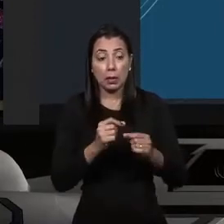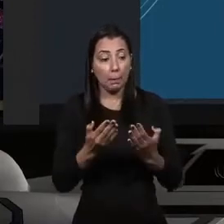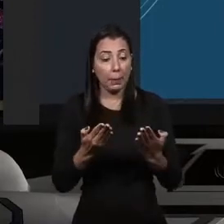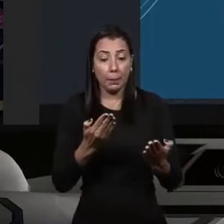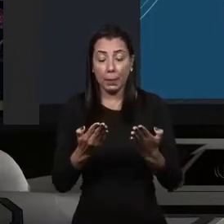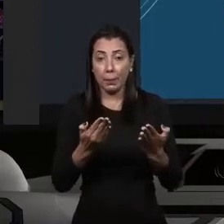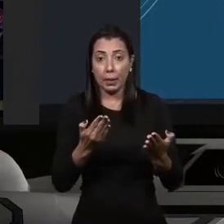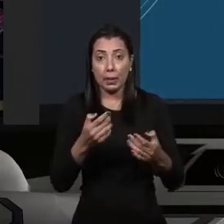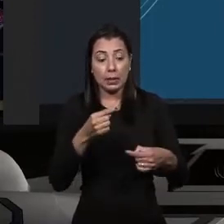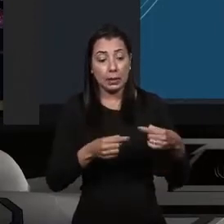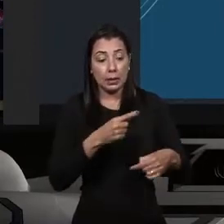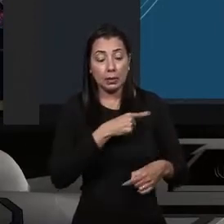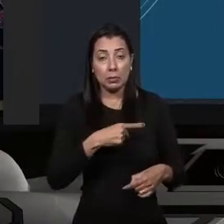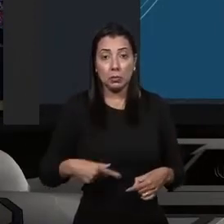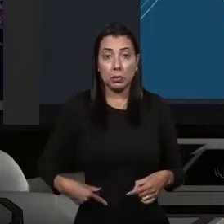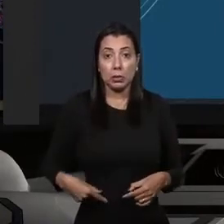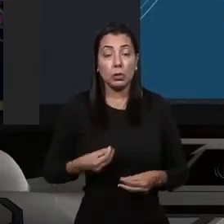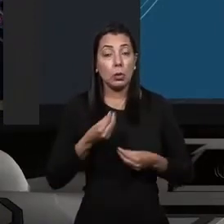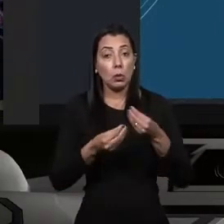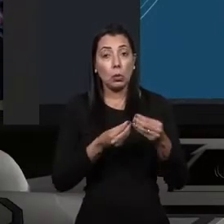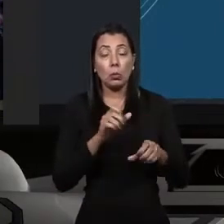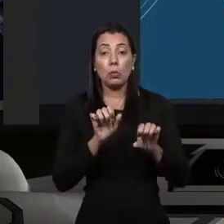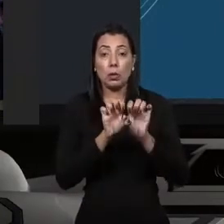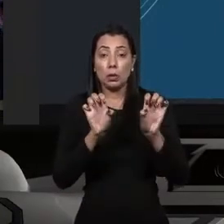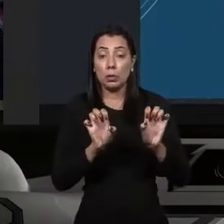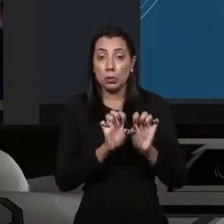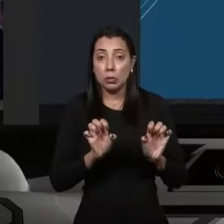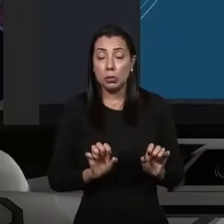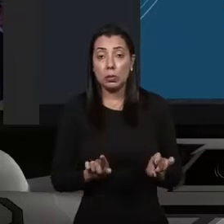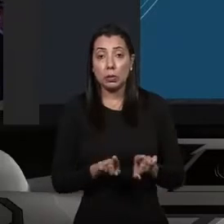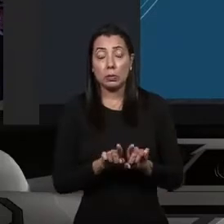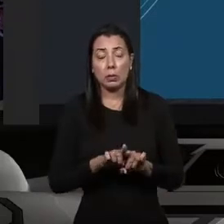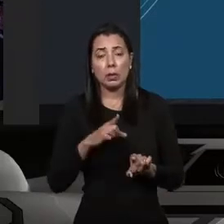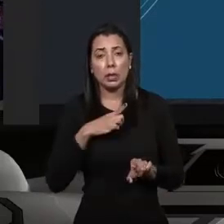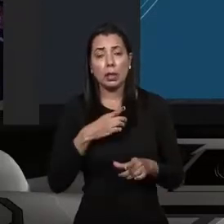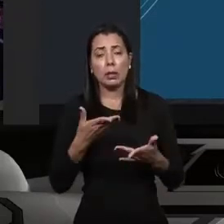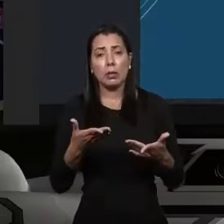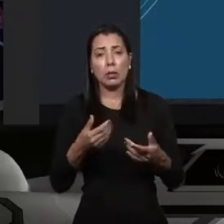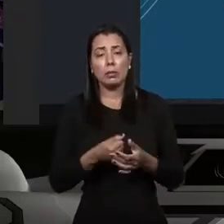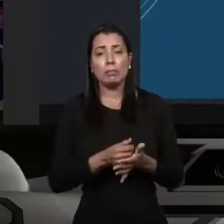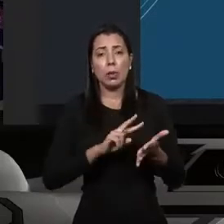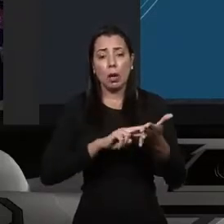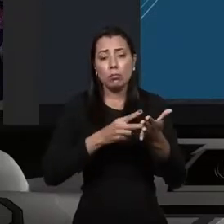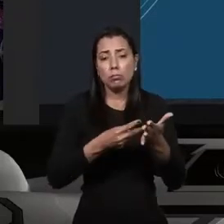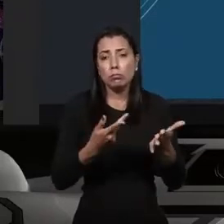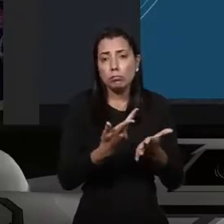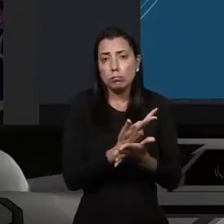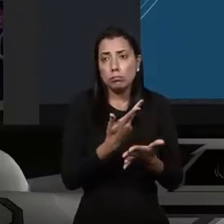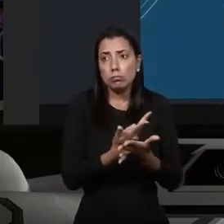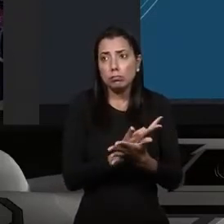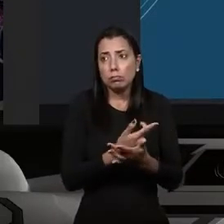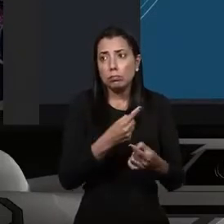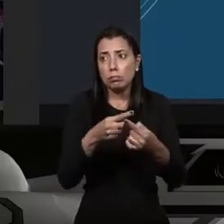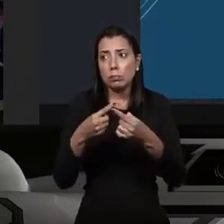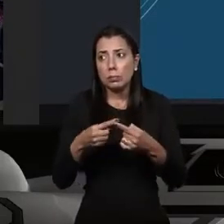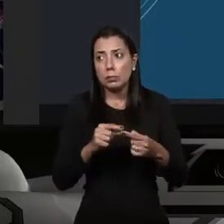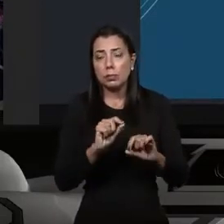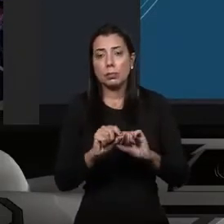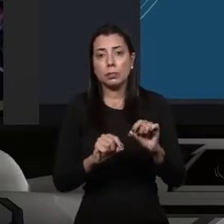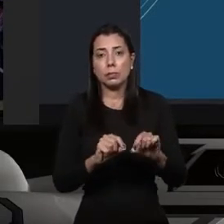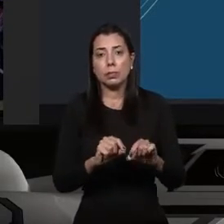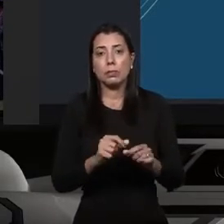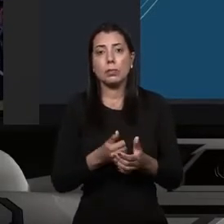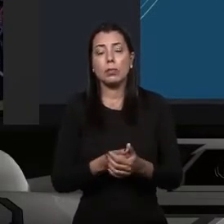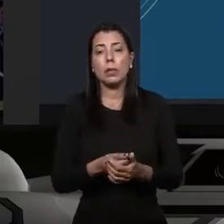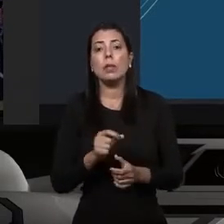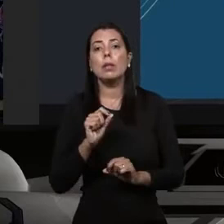ciência política. Como estrutura, ainda tem também muitos ruídos de tradução e também muita confusão conceitual entre o que é